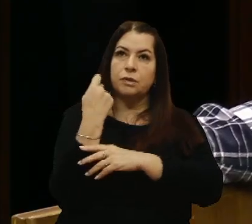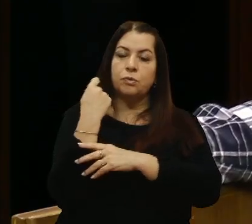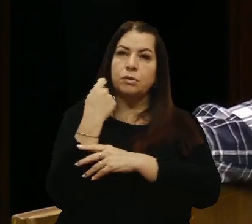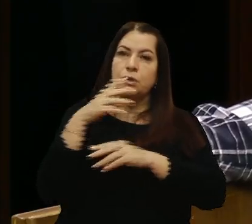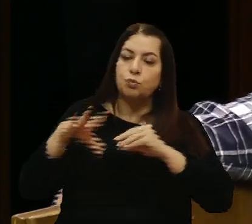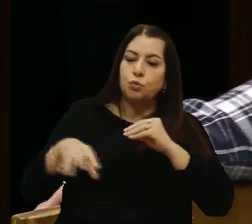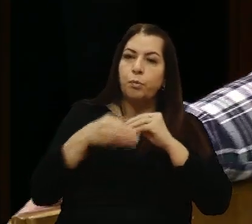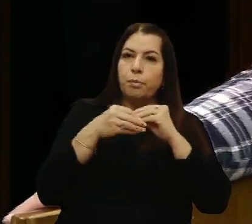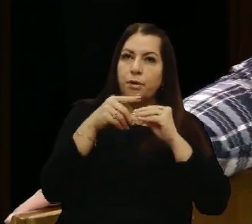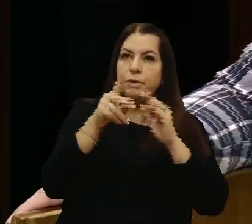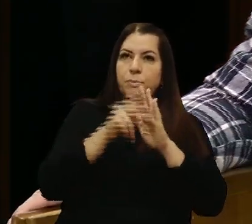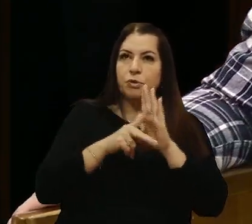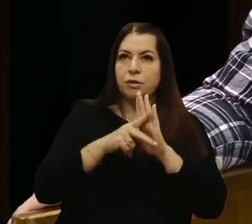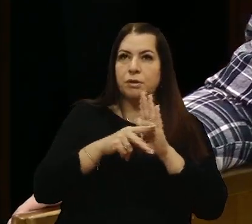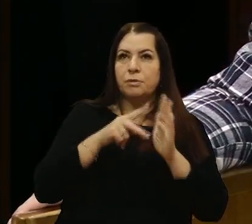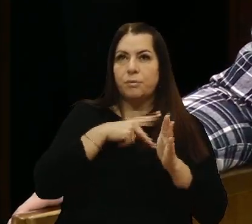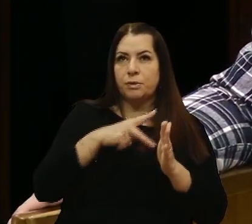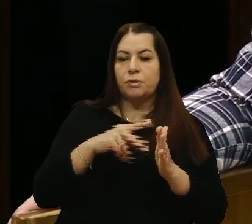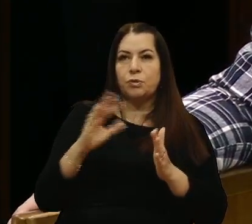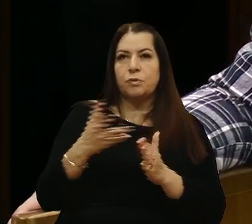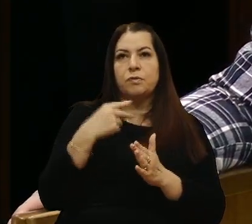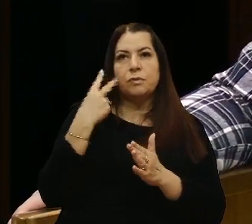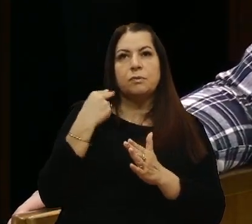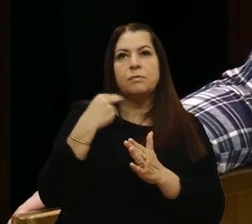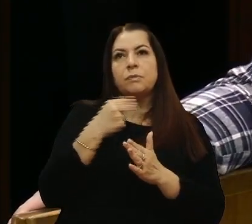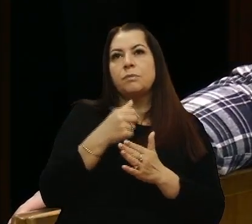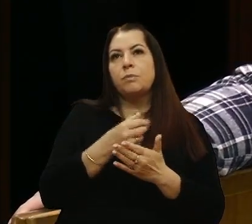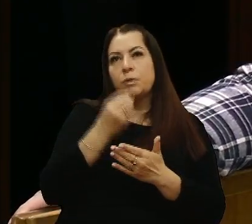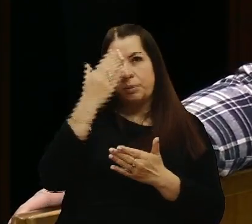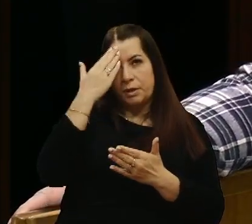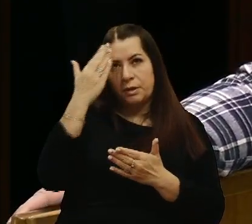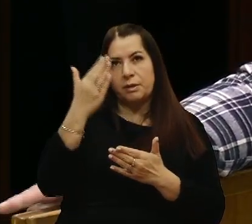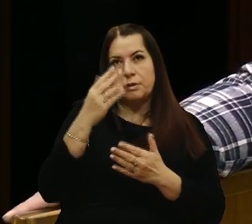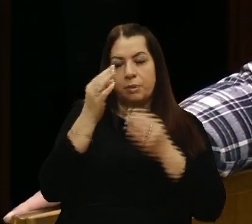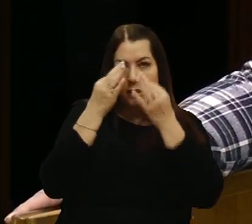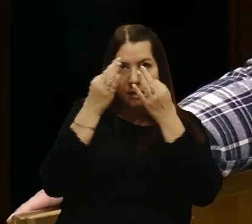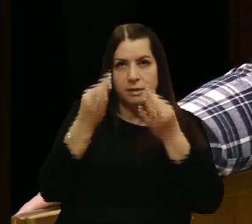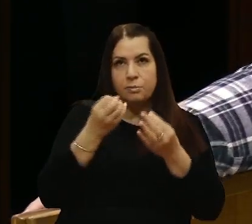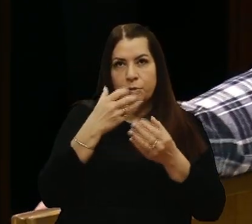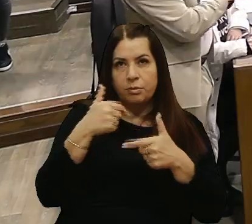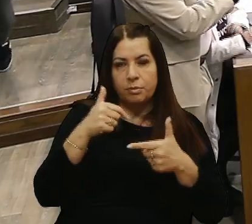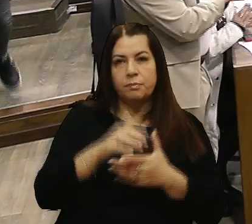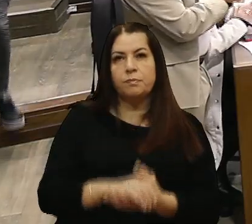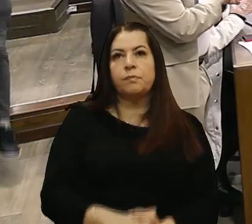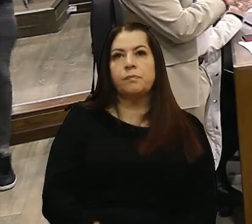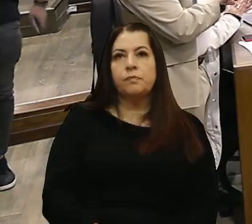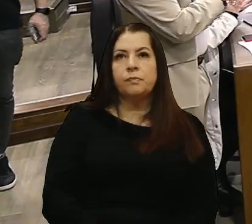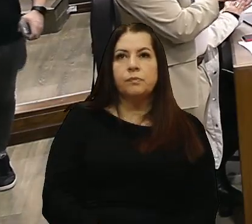somar a esse projeto. Senhor presidente, senhoras e senhores vereadores, muito obrigado pela atenção, bom trabalho.